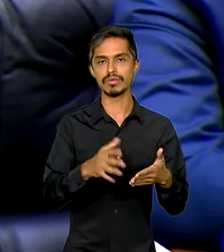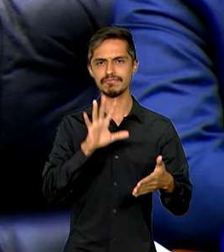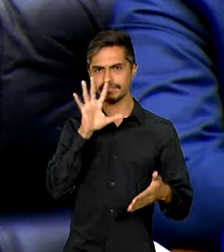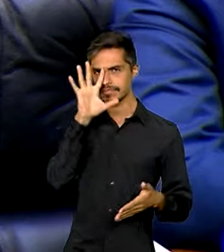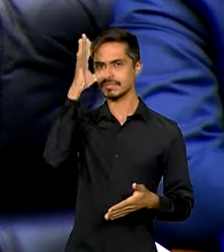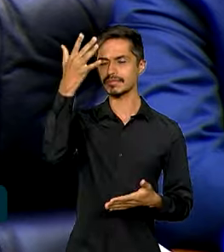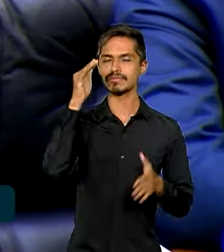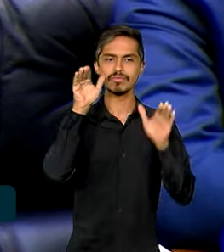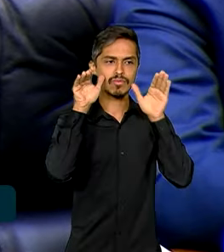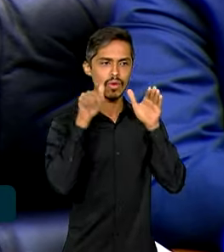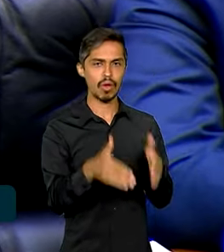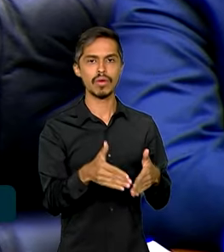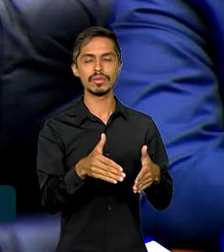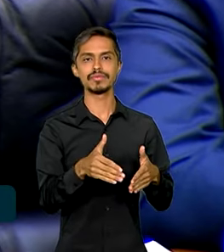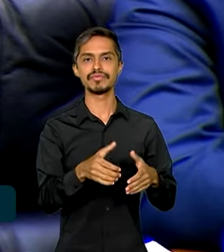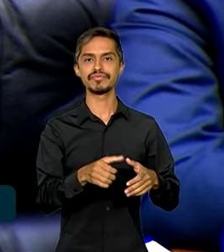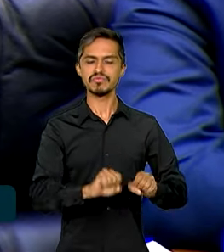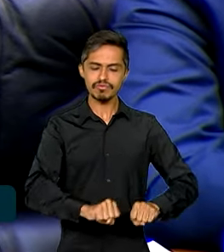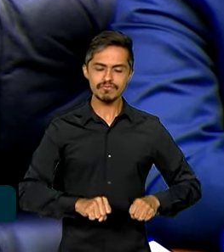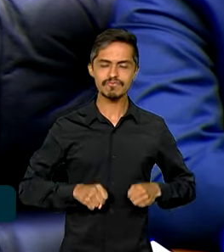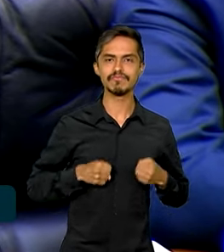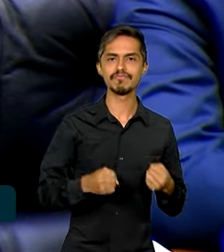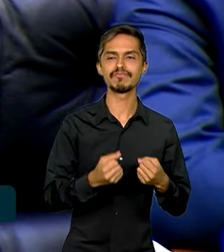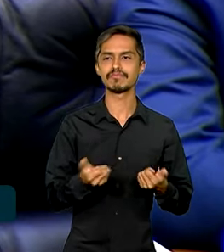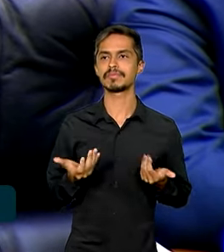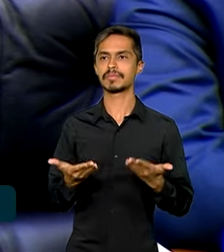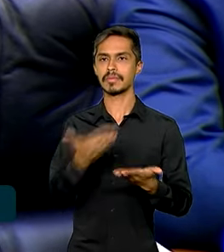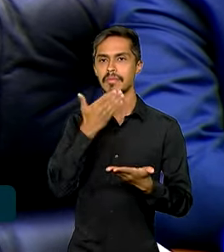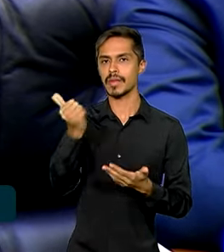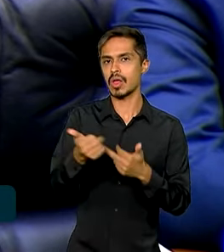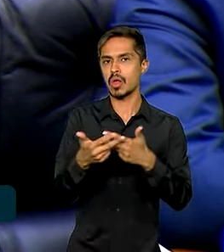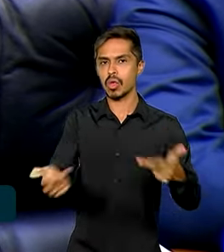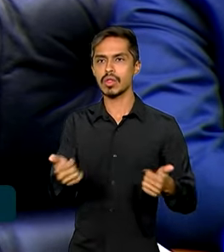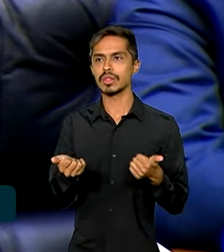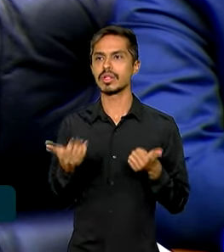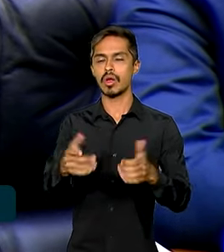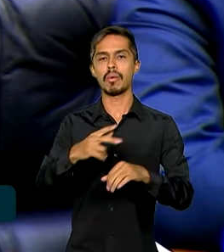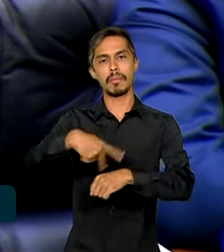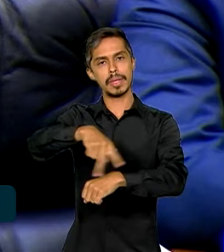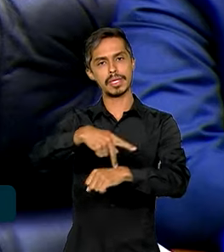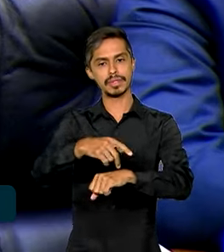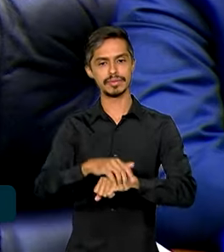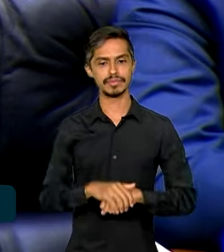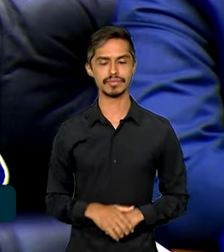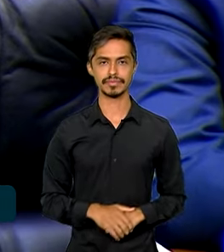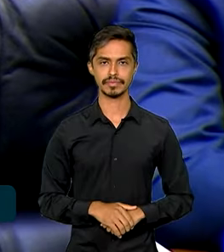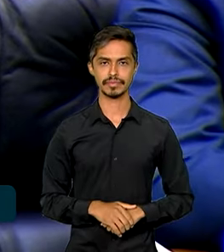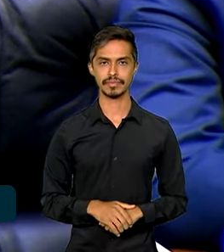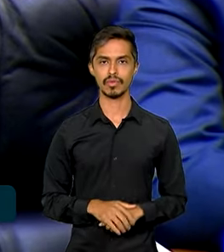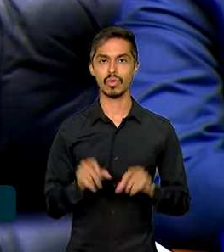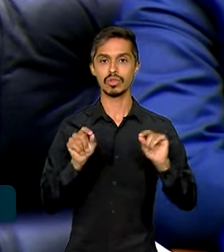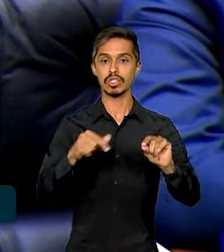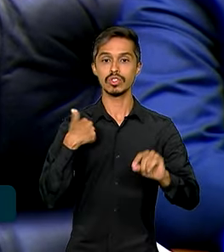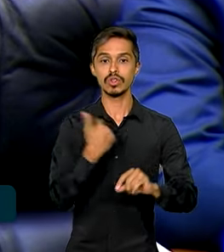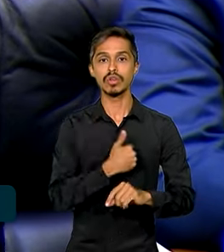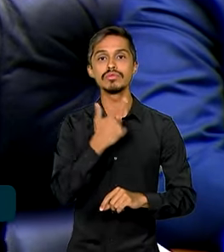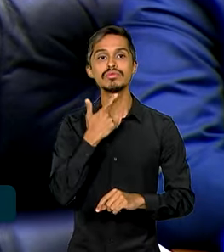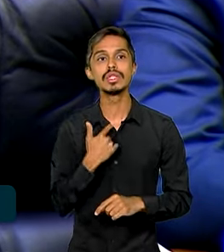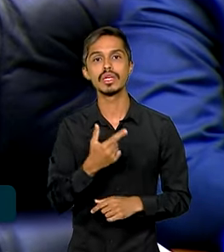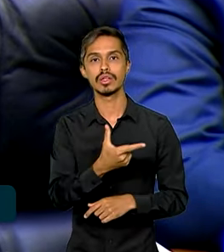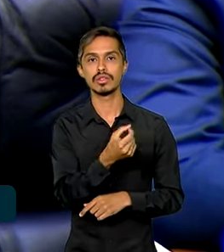determinação e mais vontade de entregar aquilo que realmente interessa ao país o que queremos para